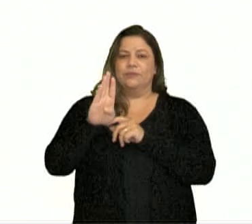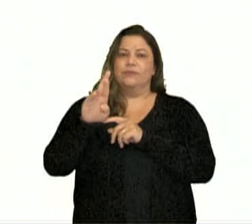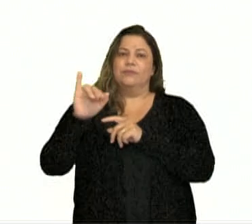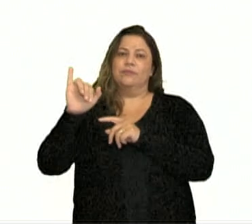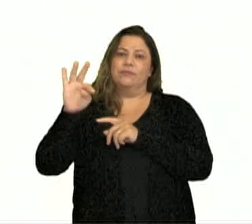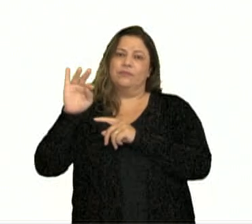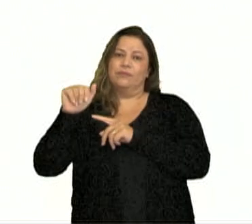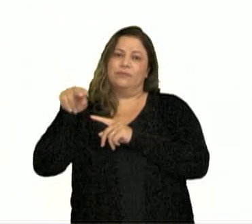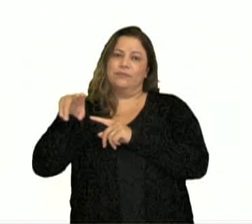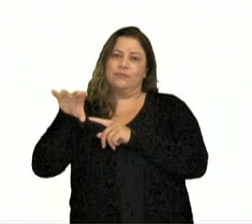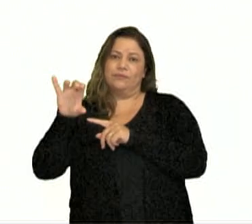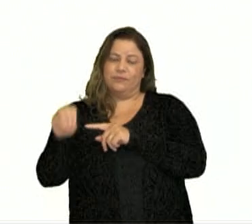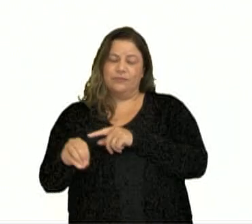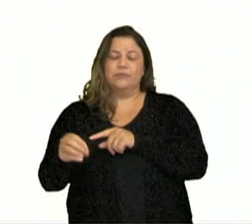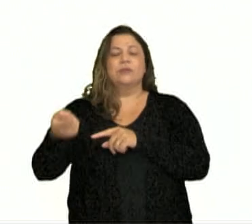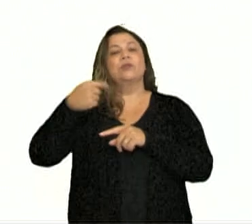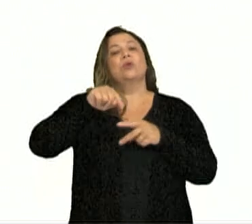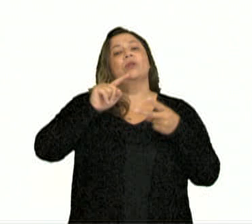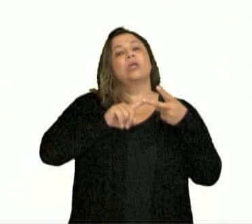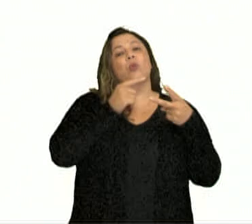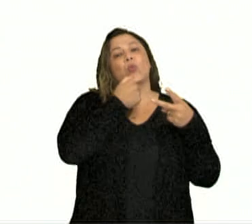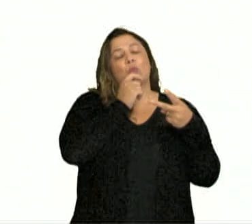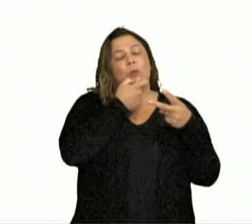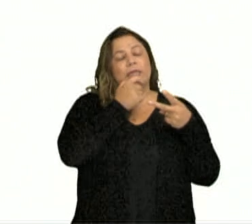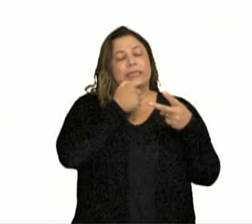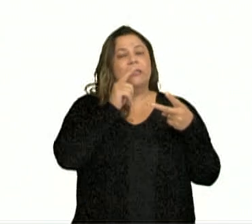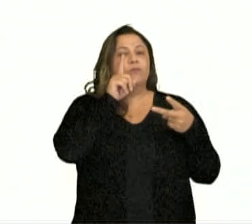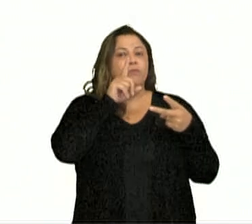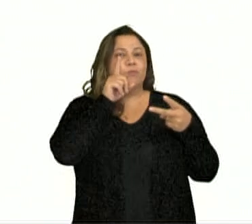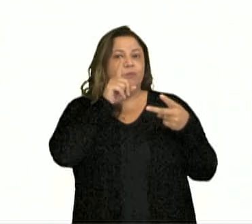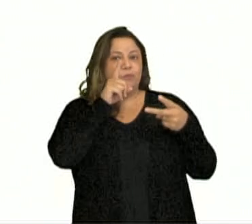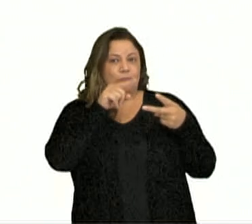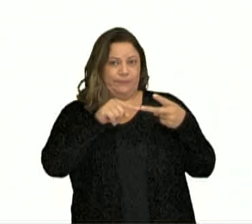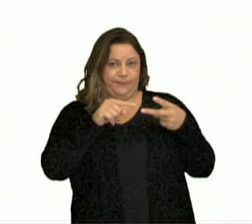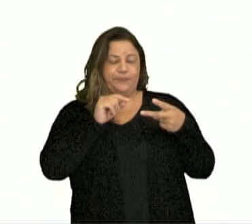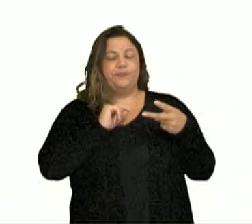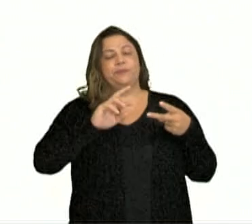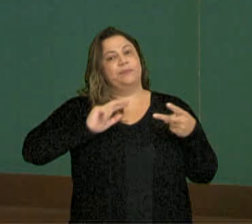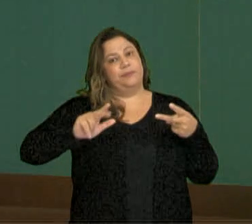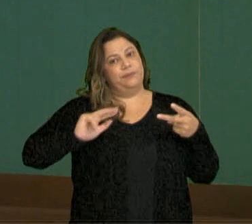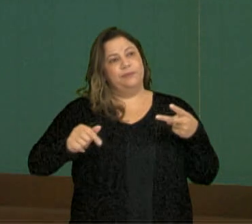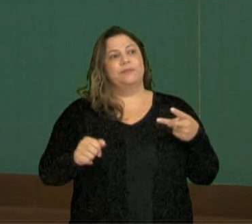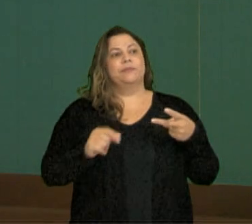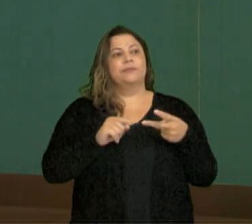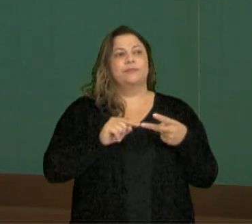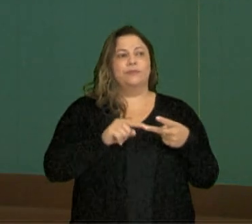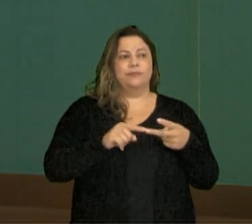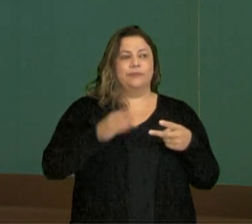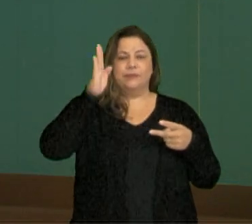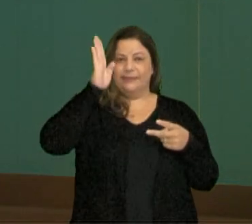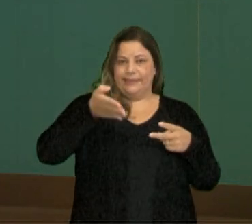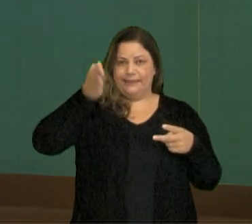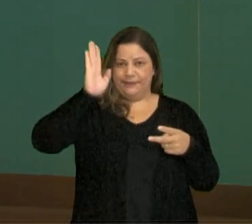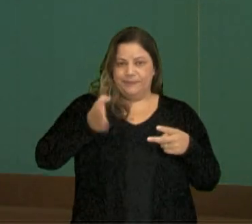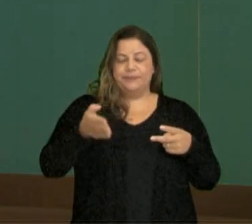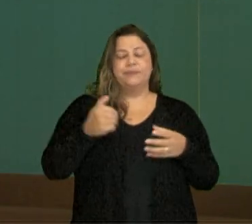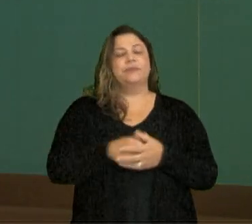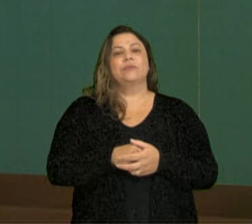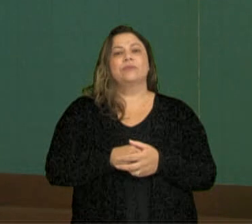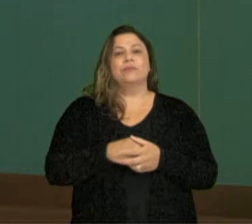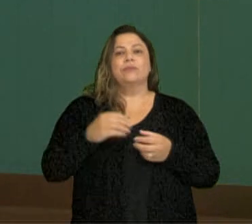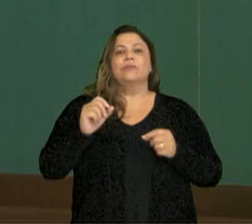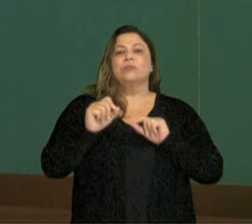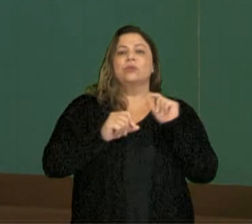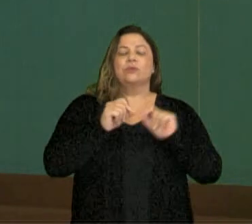americano, vai te dar a pronúncia como que ele é. Entre barras tem a pronúncia, a fonética. Embaixo tem aqui, ó,